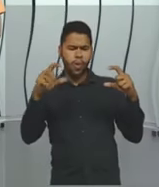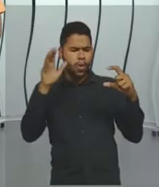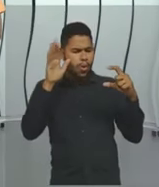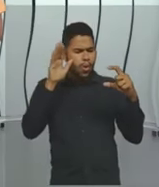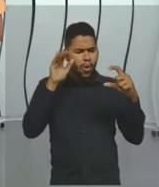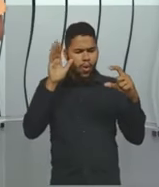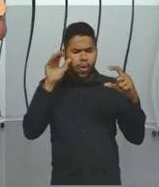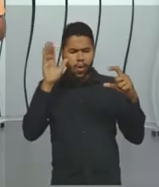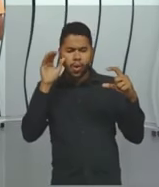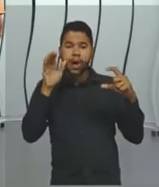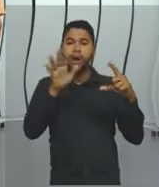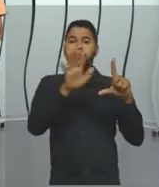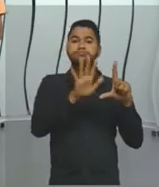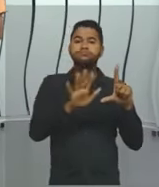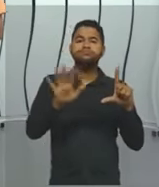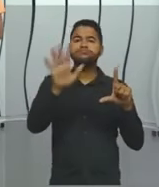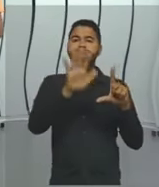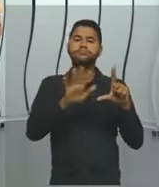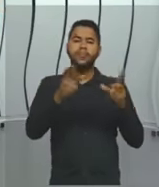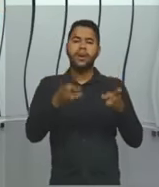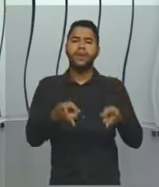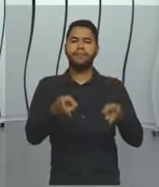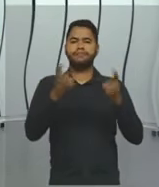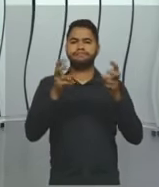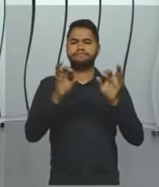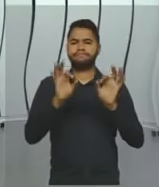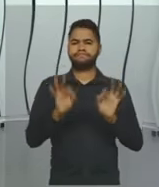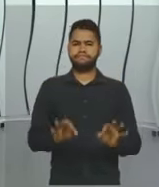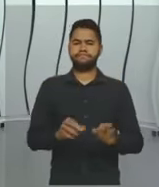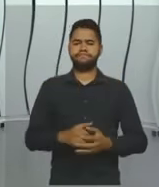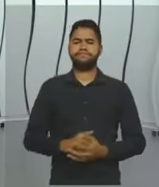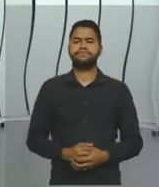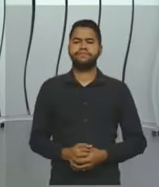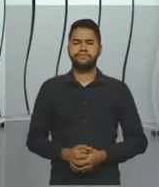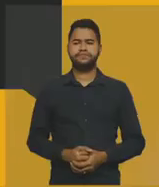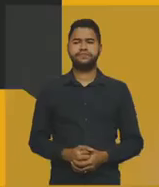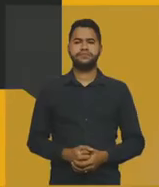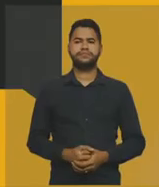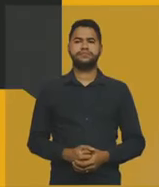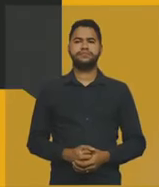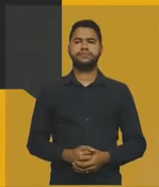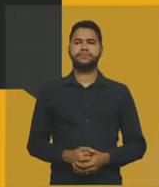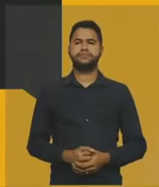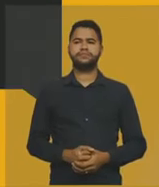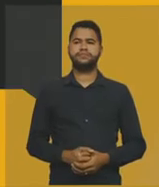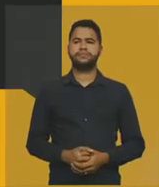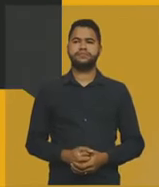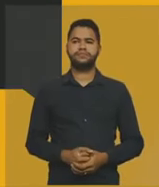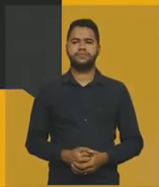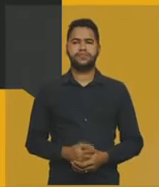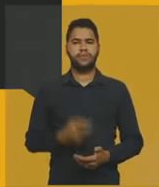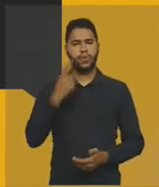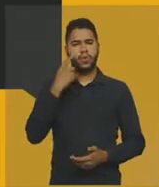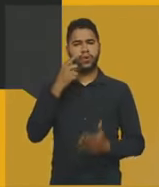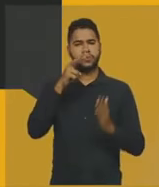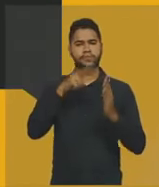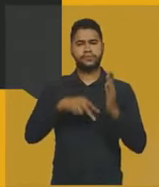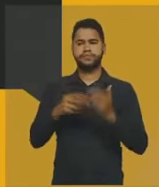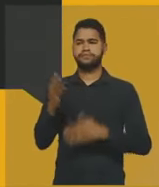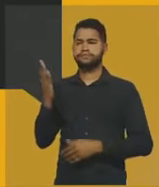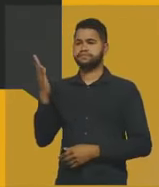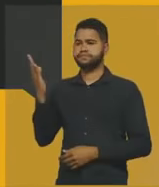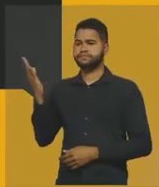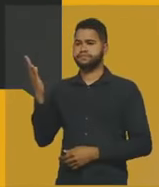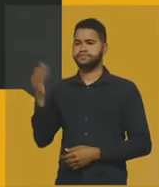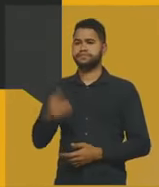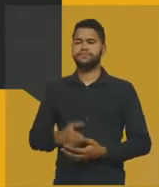observe as imagens e faça a leitura atentamente. Então, vamos lá. My leg is hurting, doctor. Hey, Joe, what's